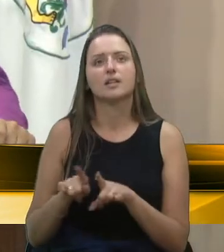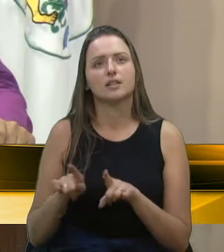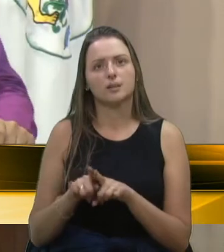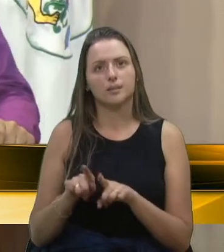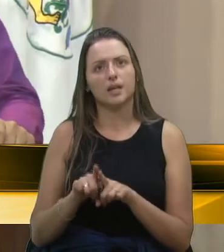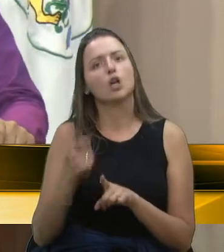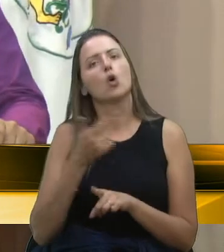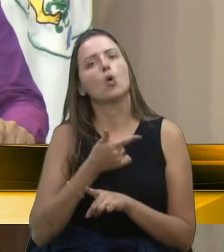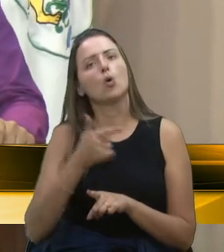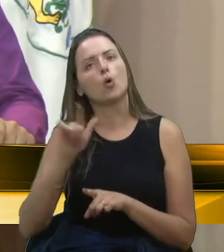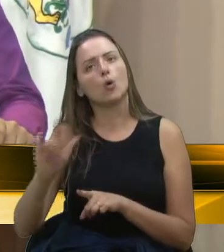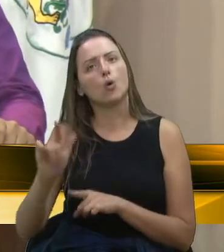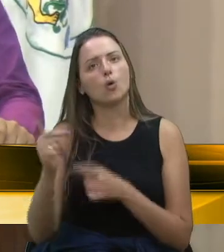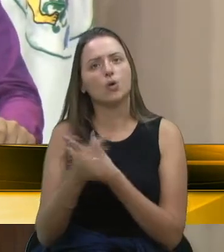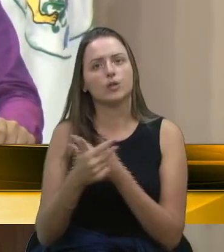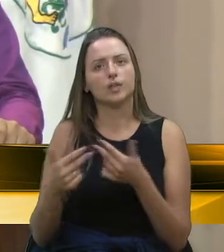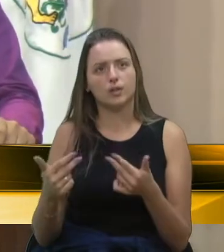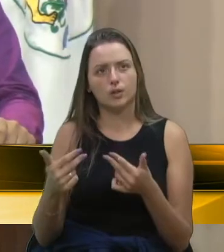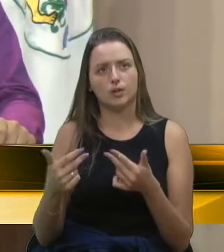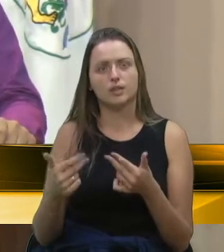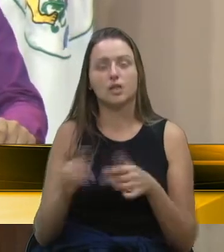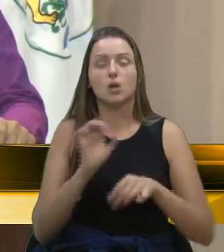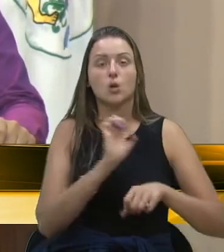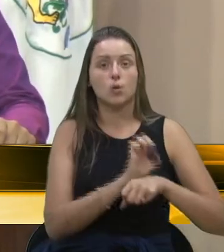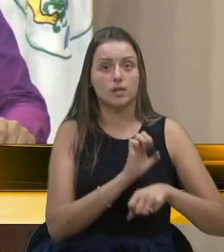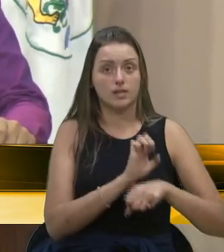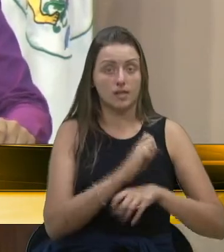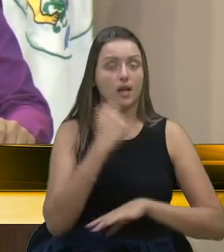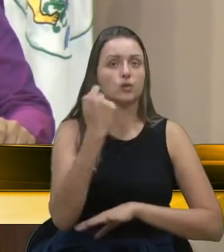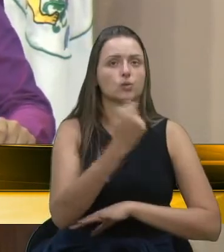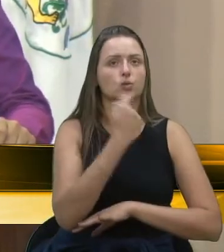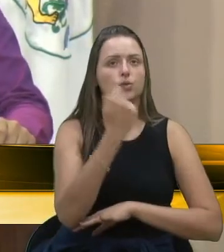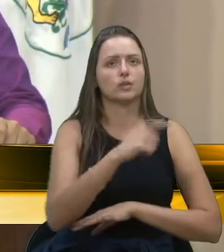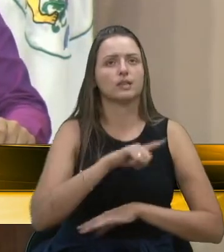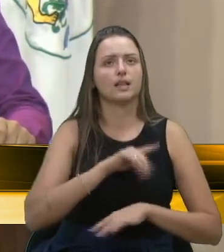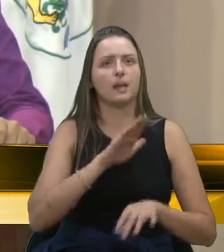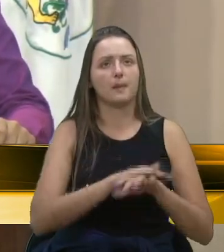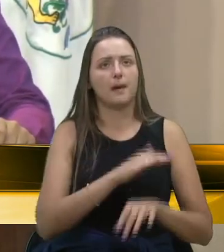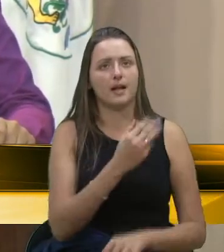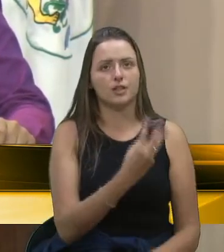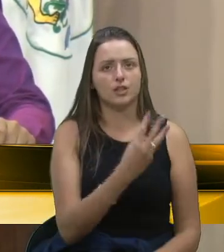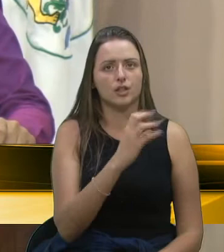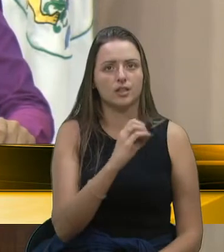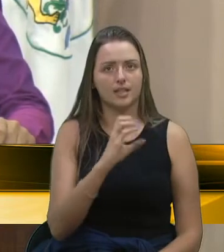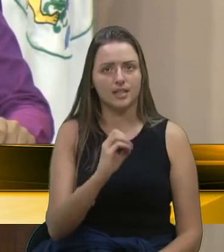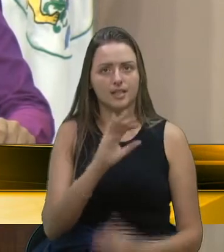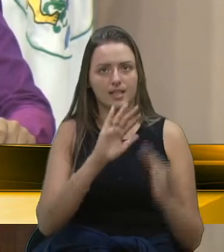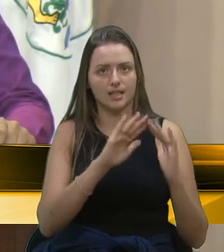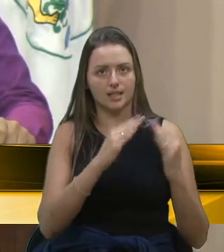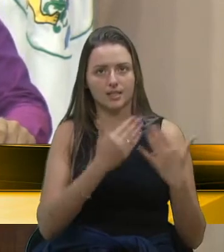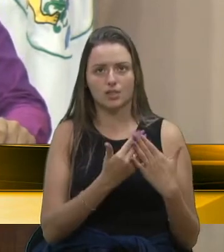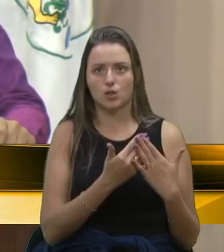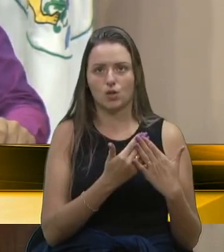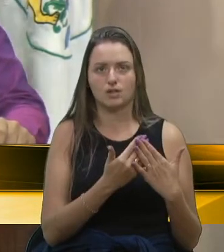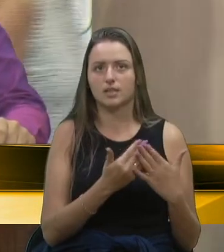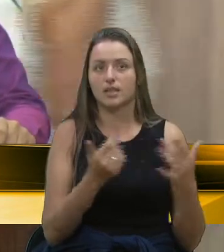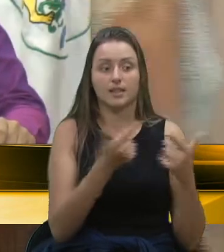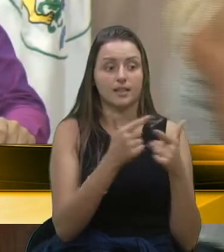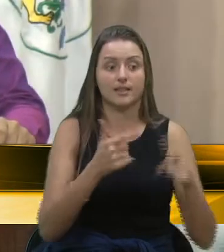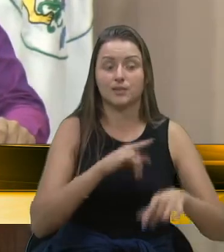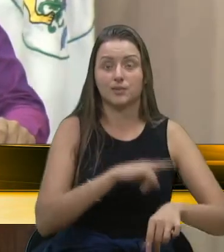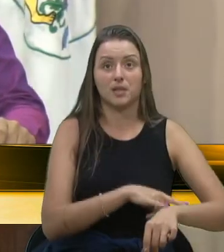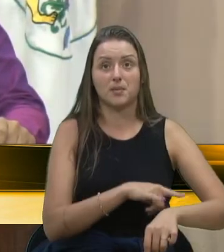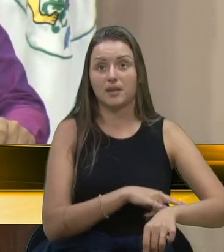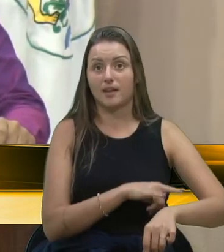outra informação, no estado do Rio Grande do Sul, nós temos mais de 300 escolas que não dispõem de banheiro.